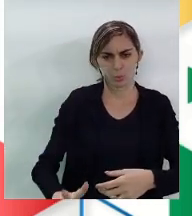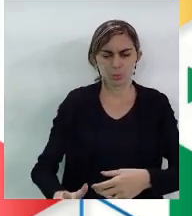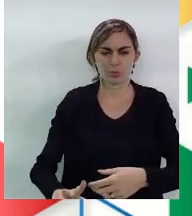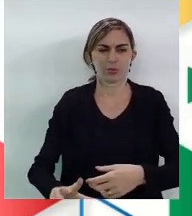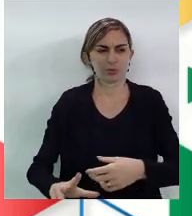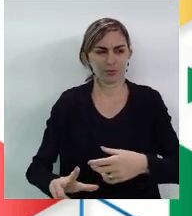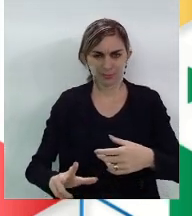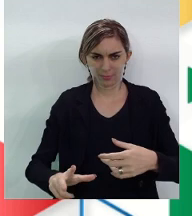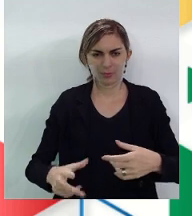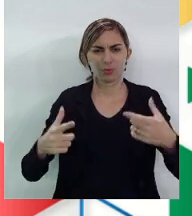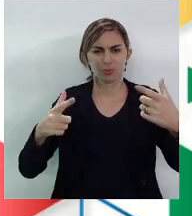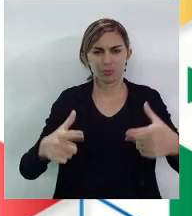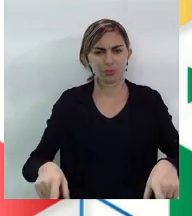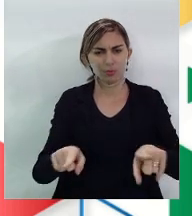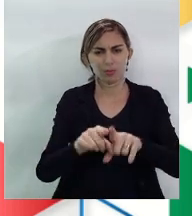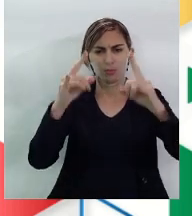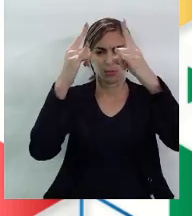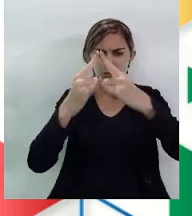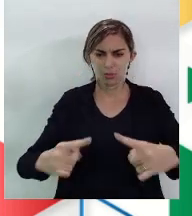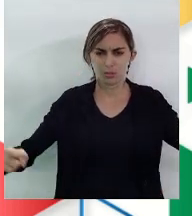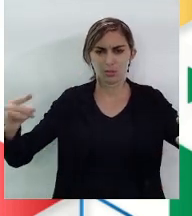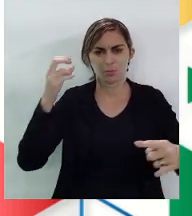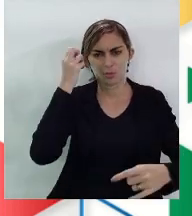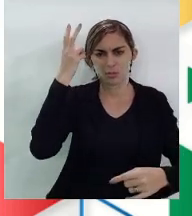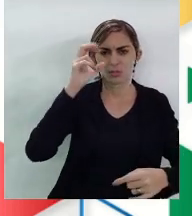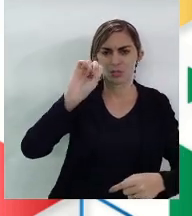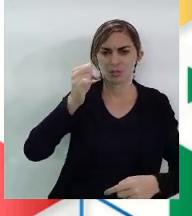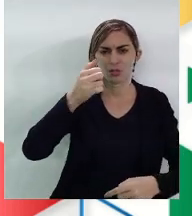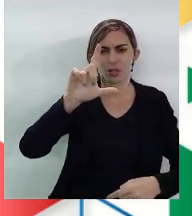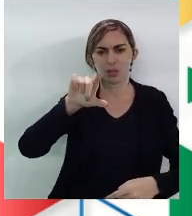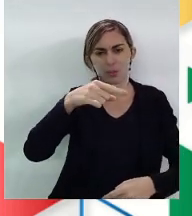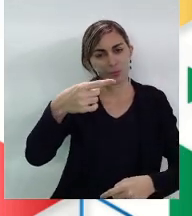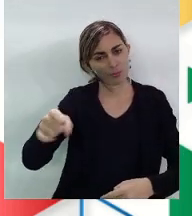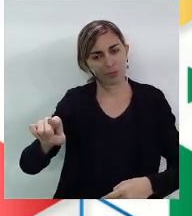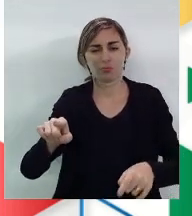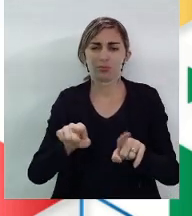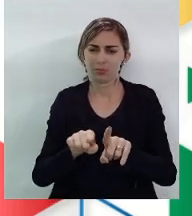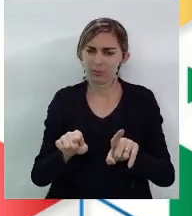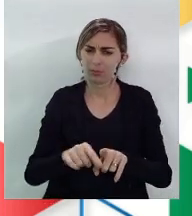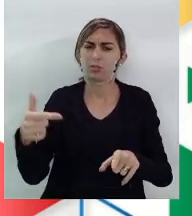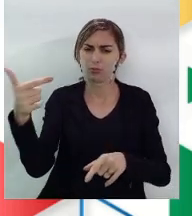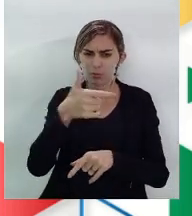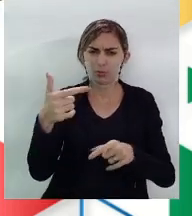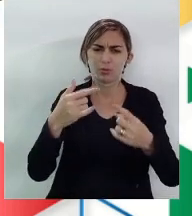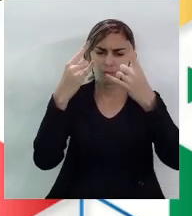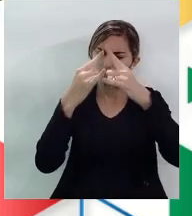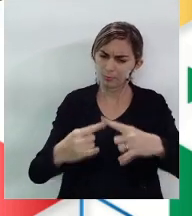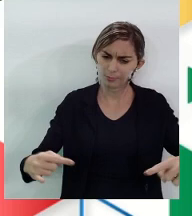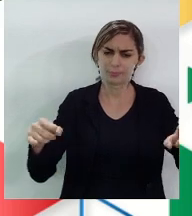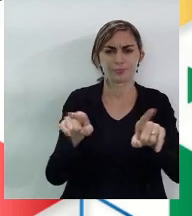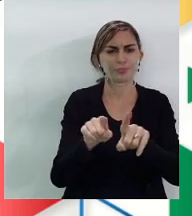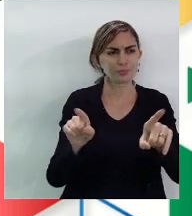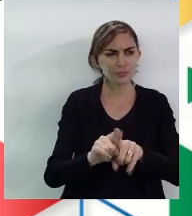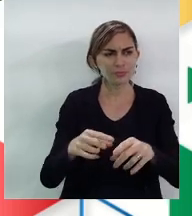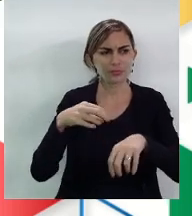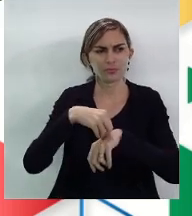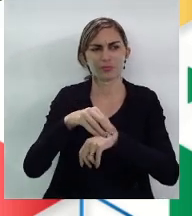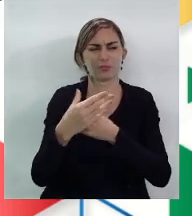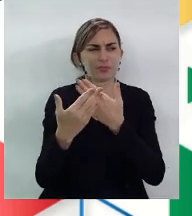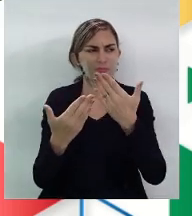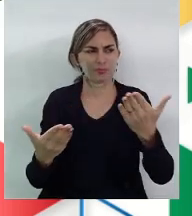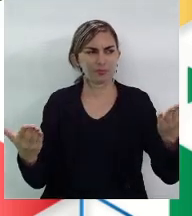foi o local também do Templo de Salomão, como nós já falamos, e do segundo templo também. E aqui trago